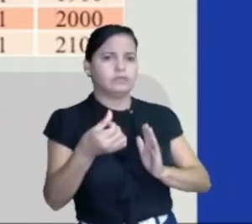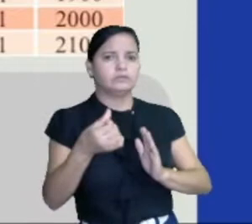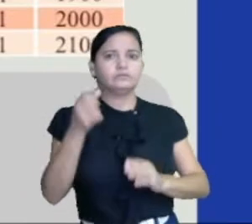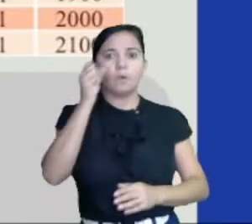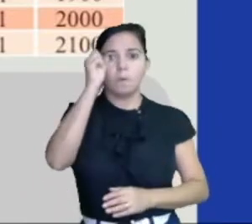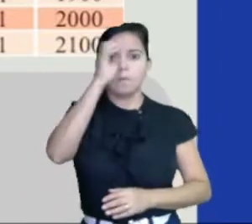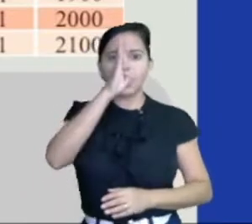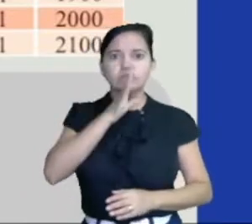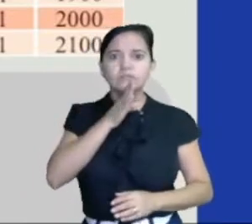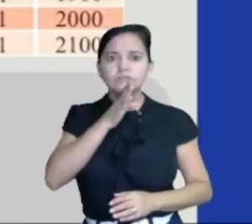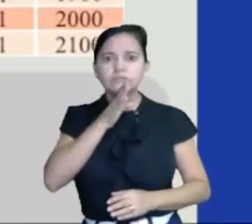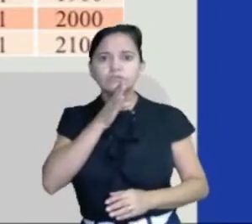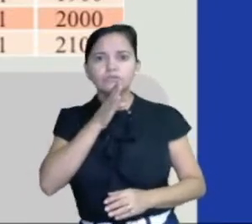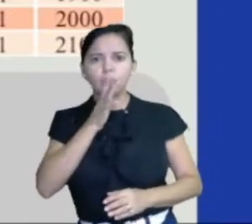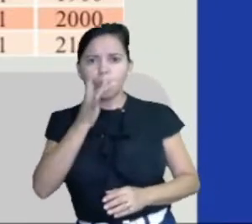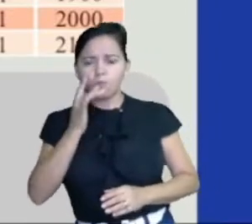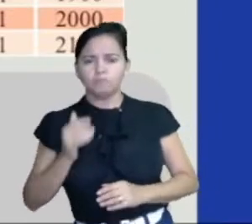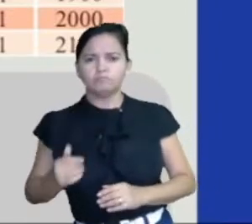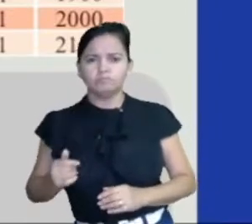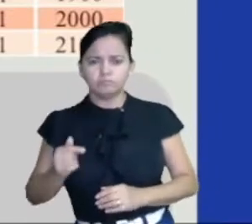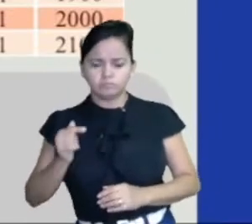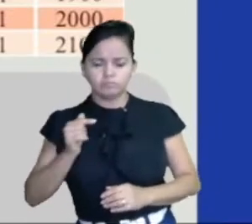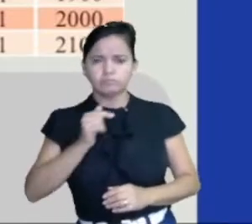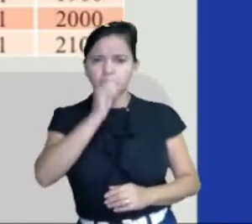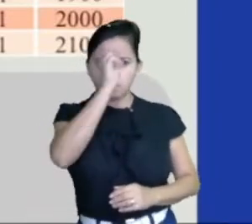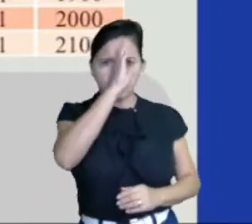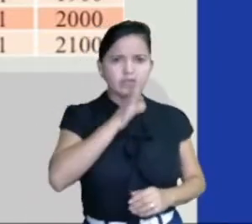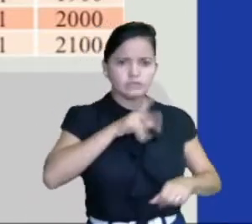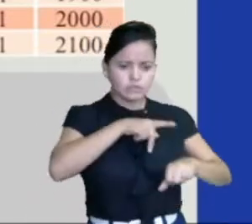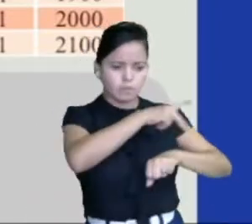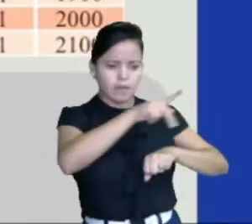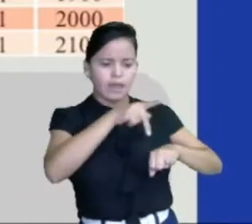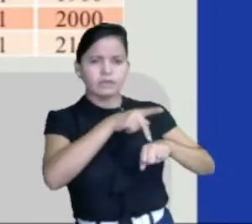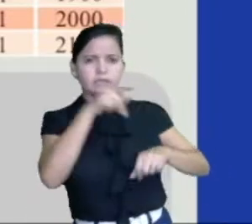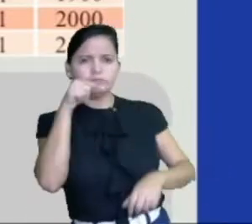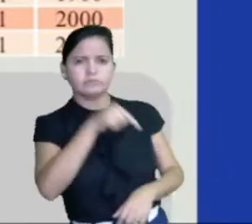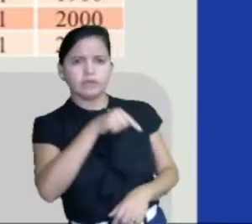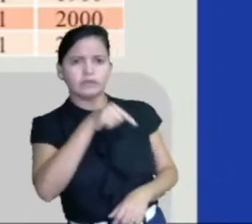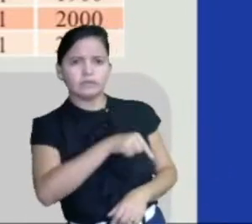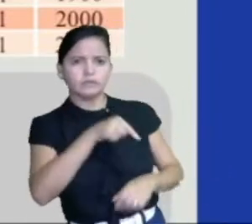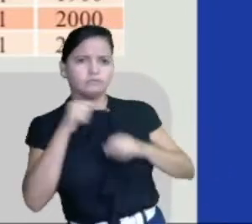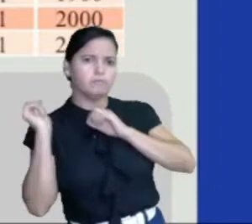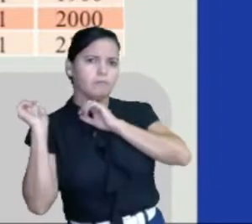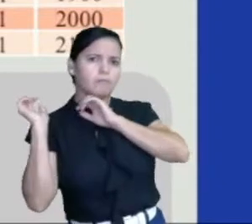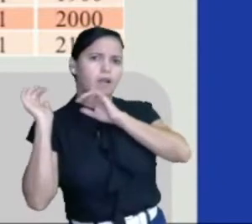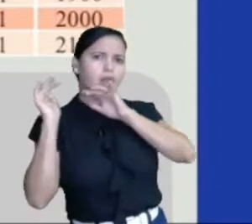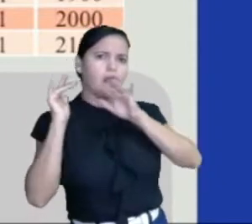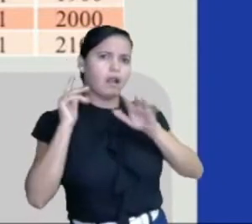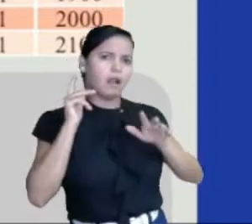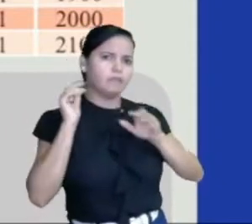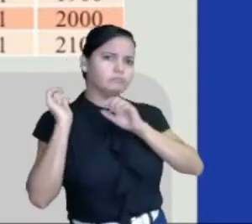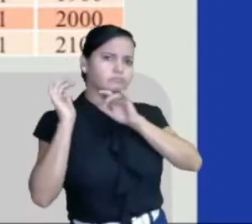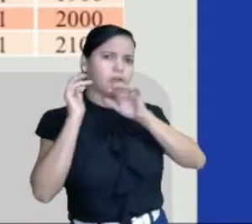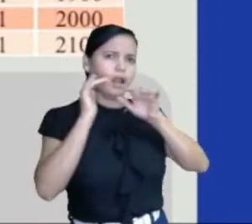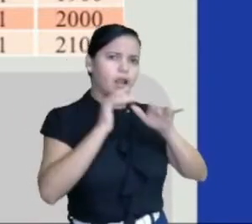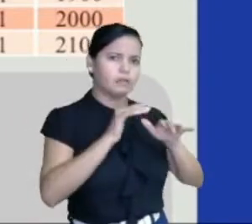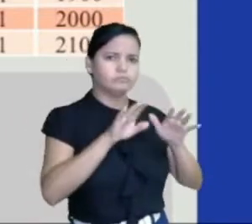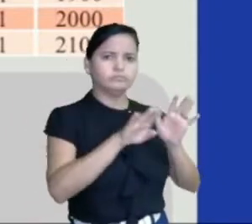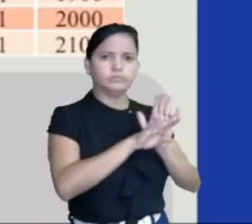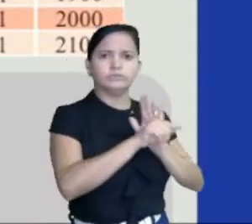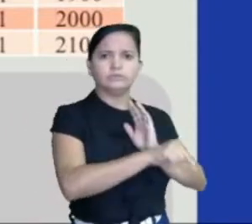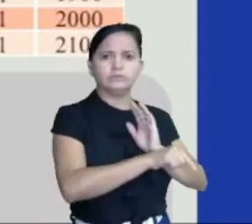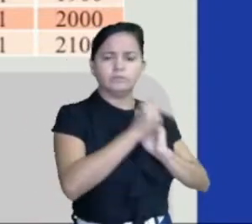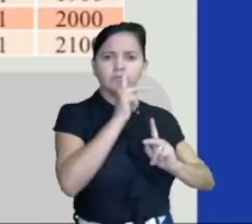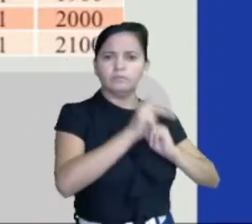ser povoado pelos europeus, a gente vai observar que século XVI é